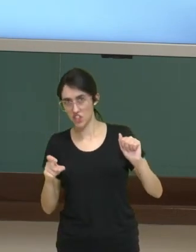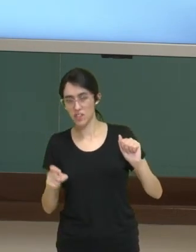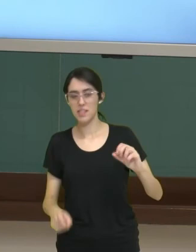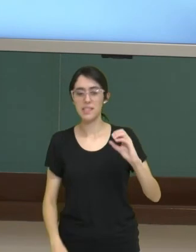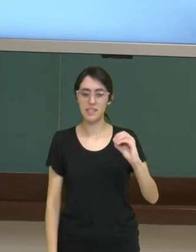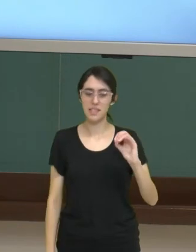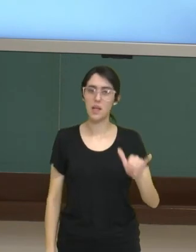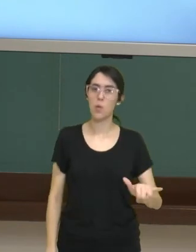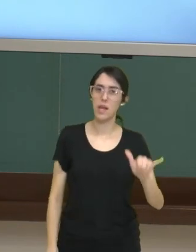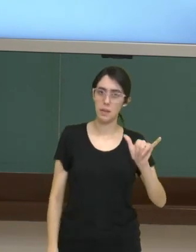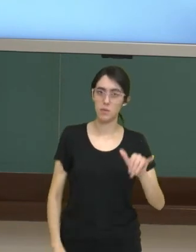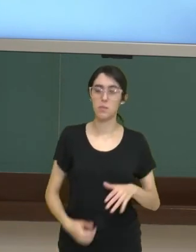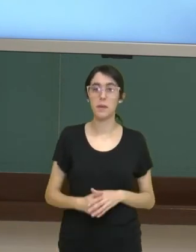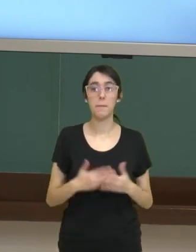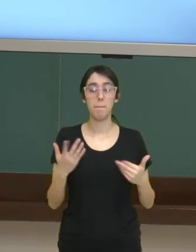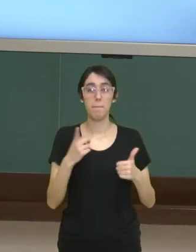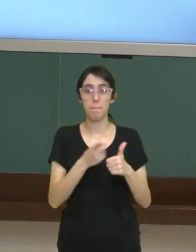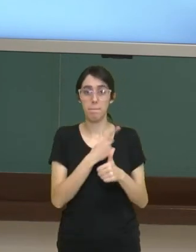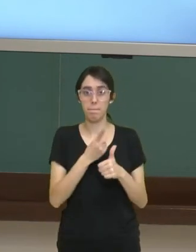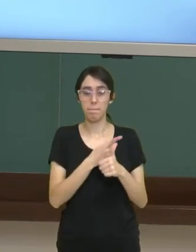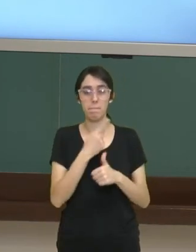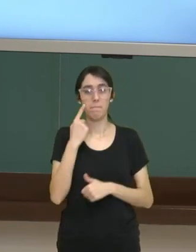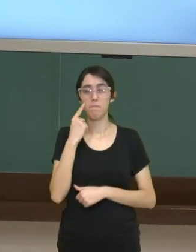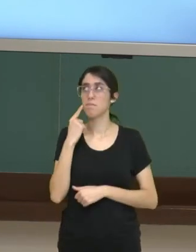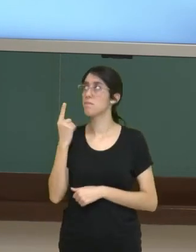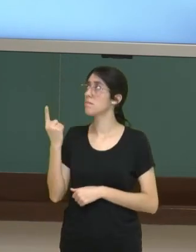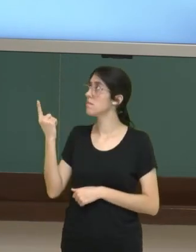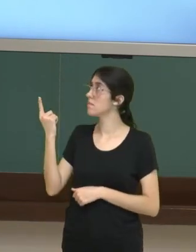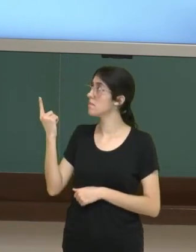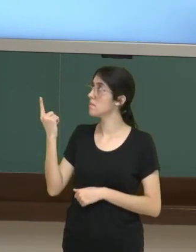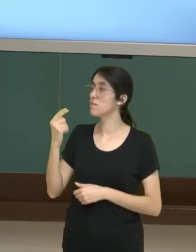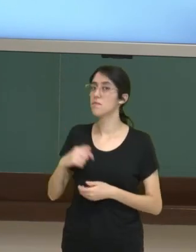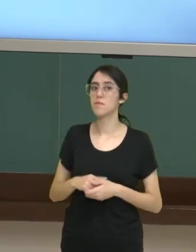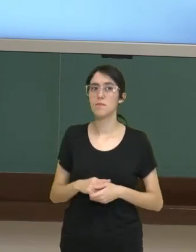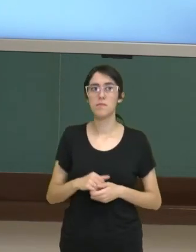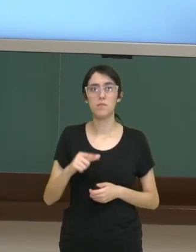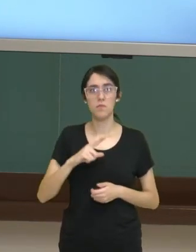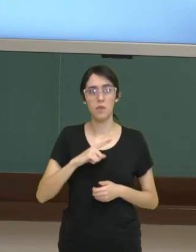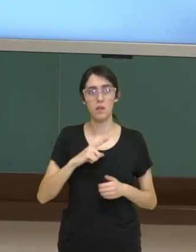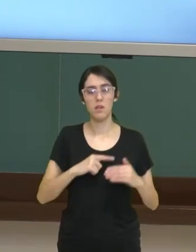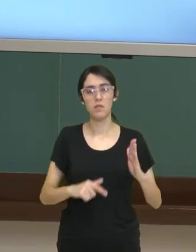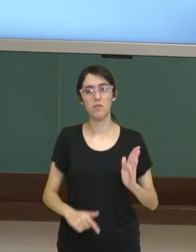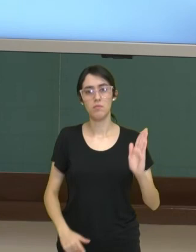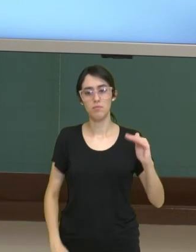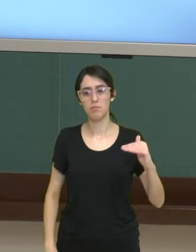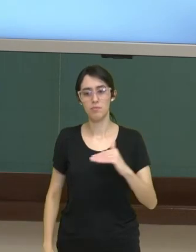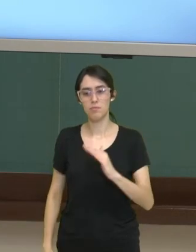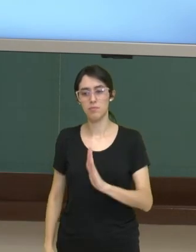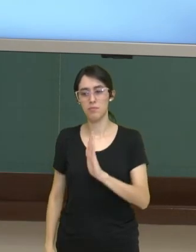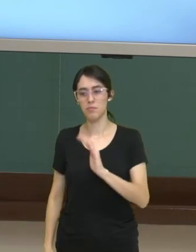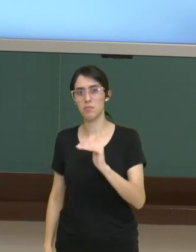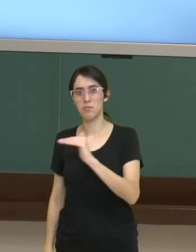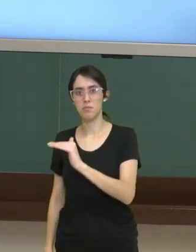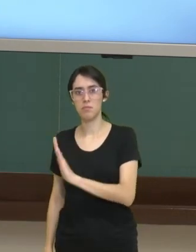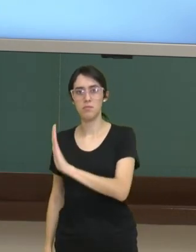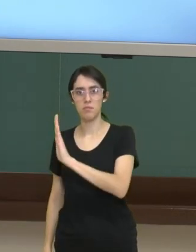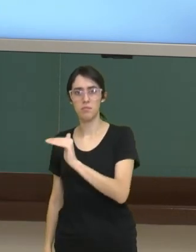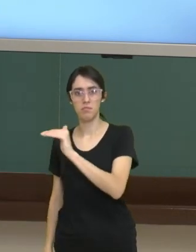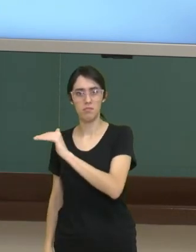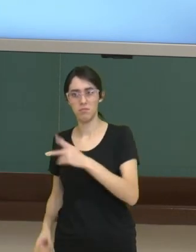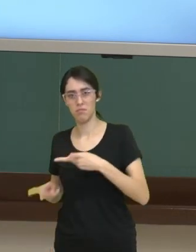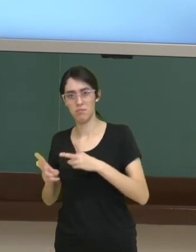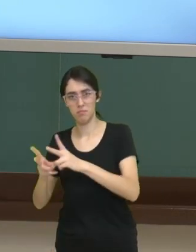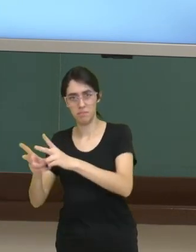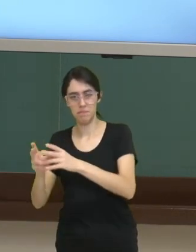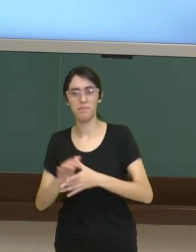y. Nessa primeira condição aqui, ele chegou até aqui. Isso era em 6 segundos.